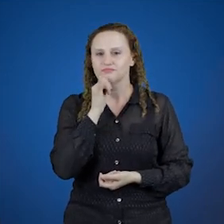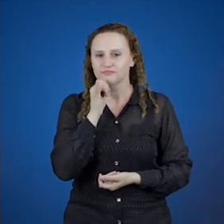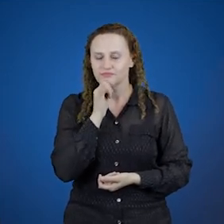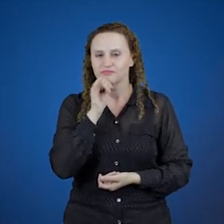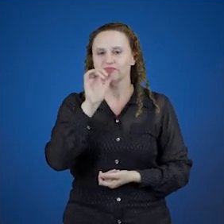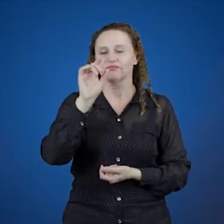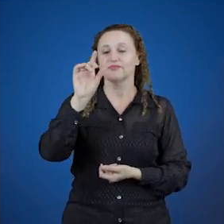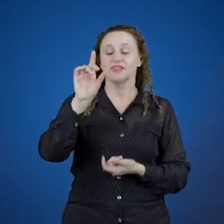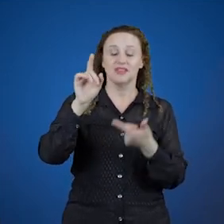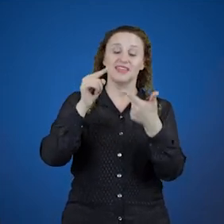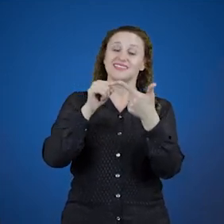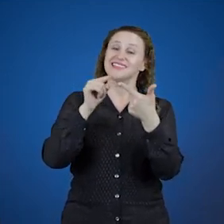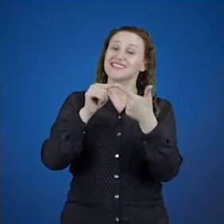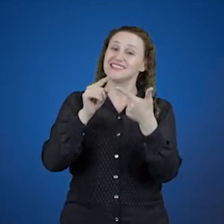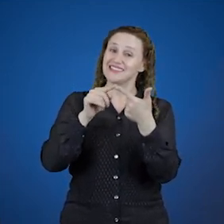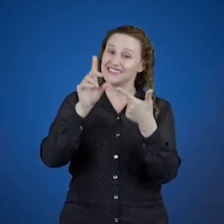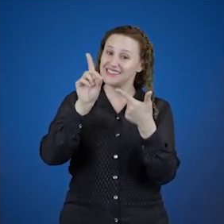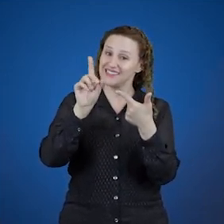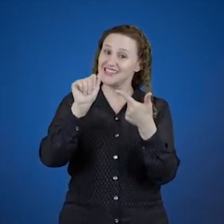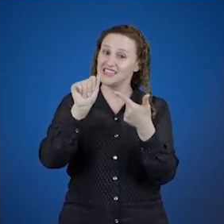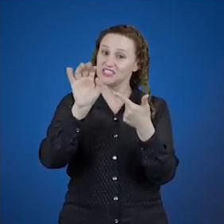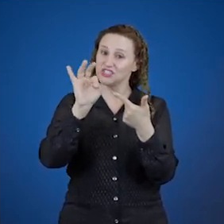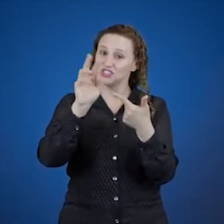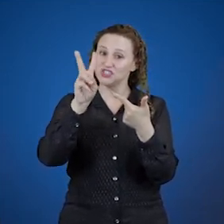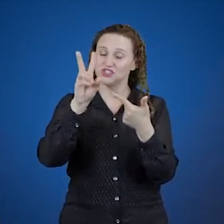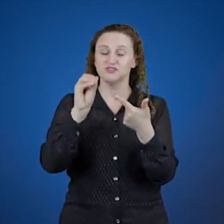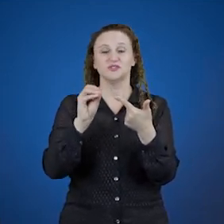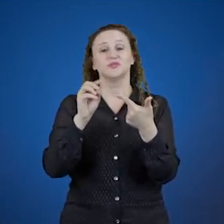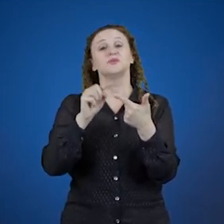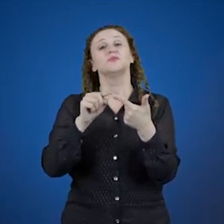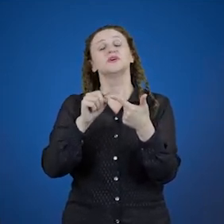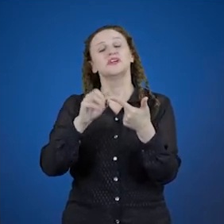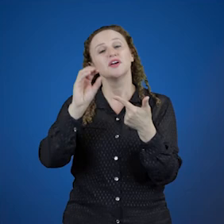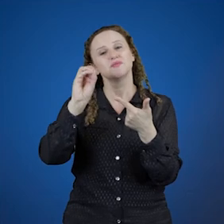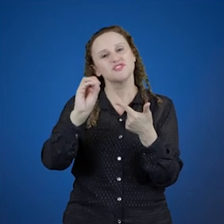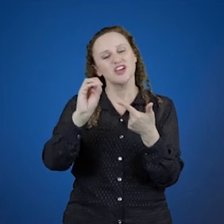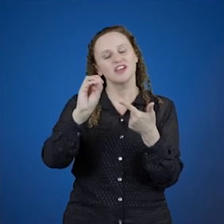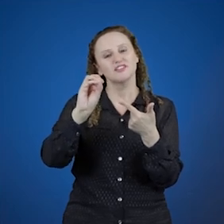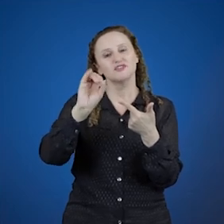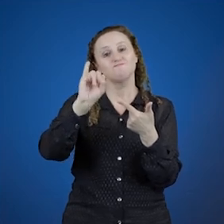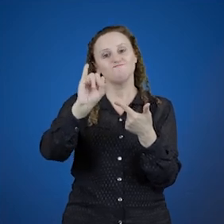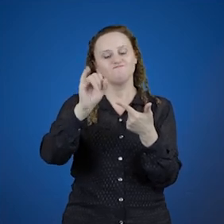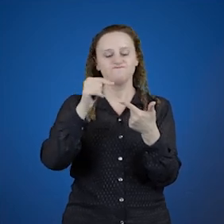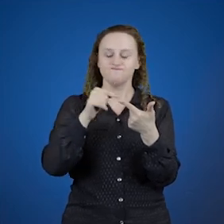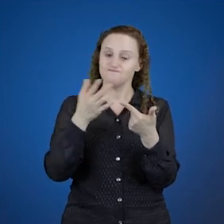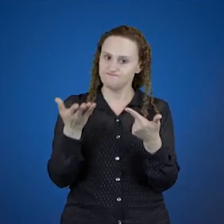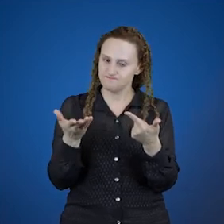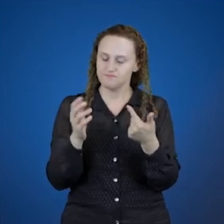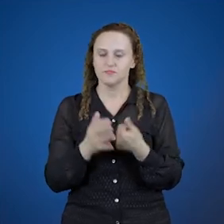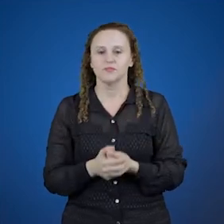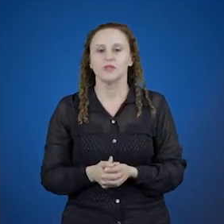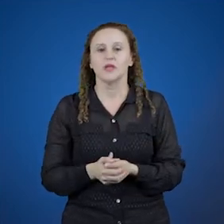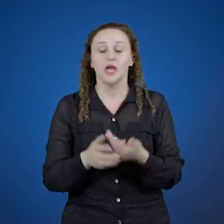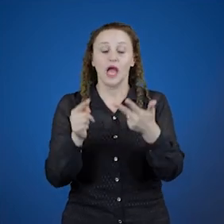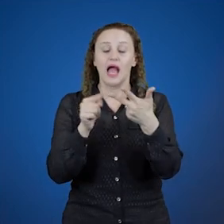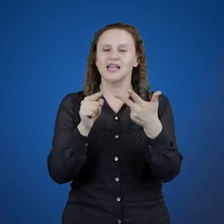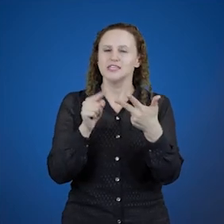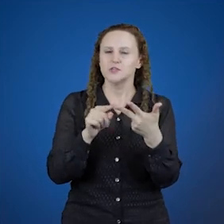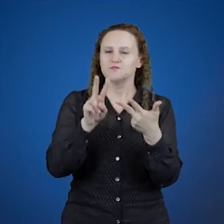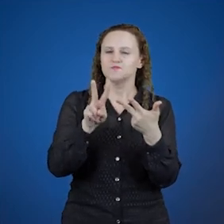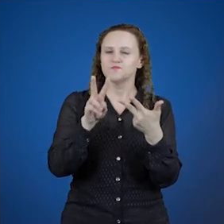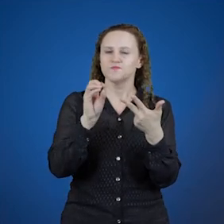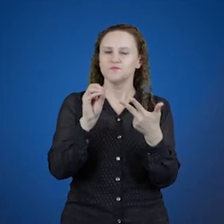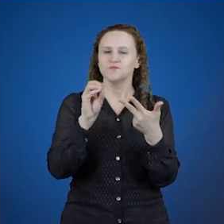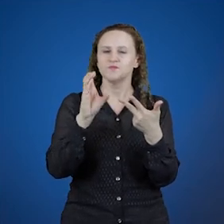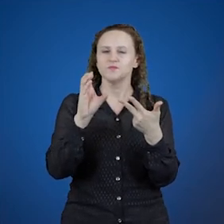no caso da TIM Vivo por ser um objeto indireto o caso que traduz o